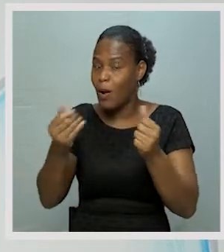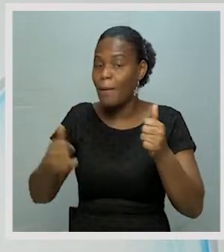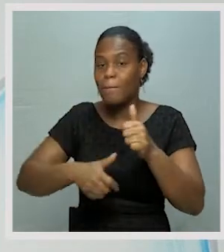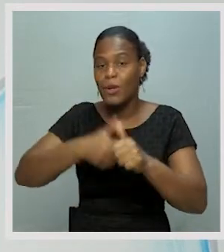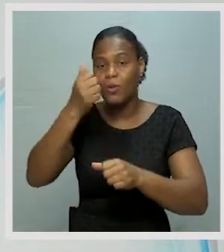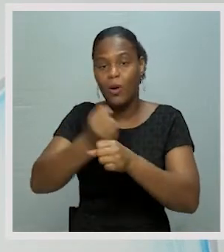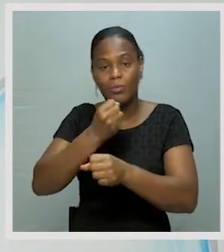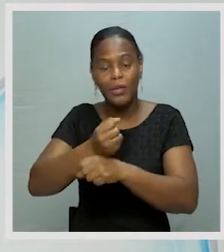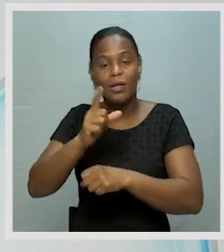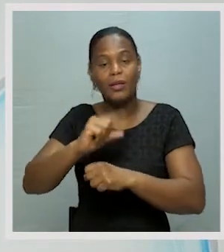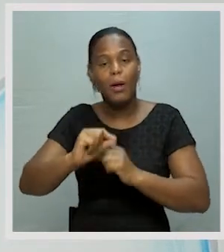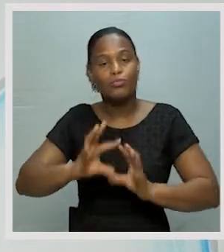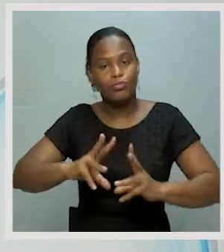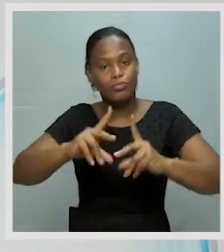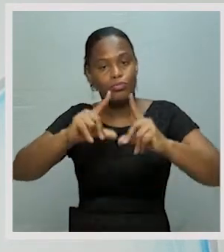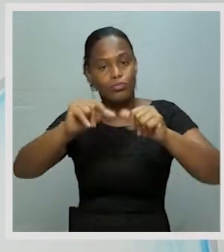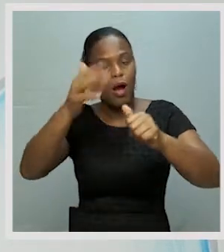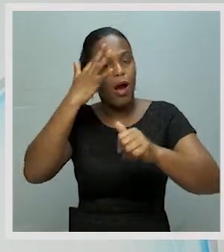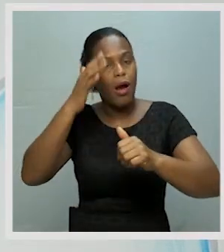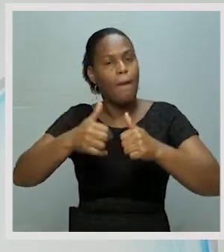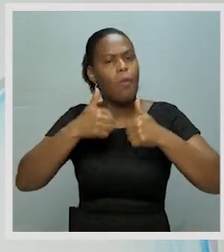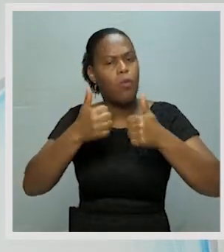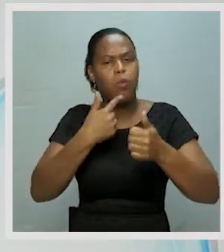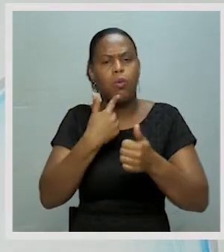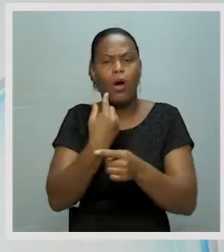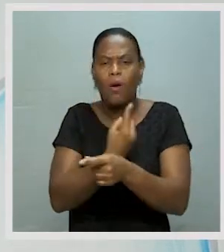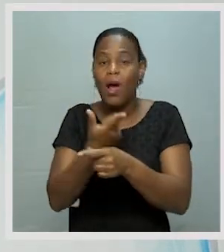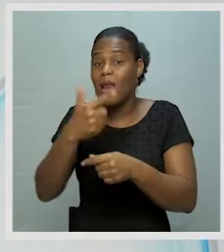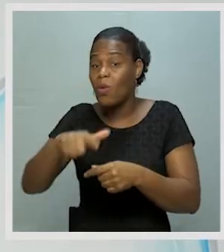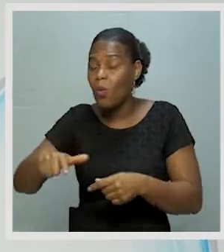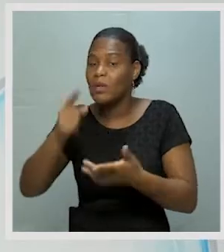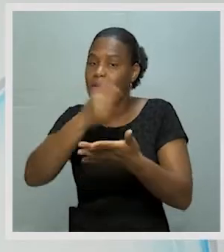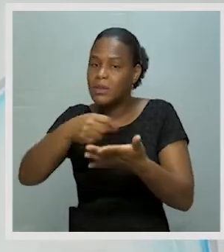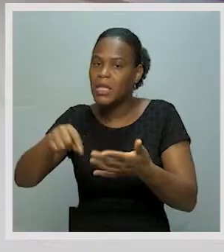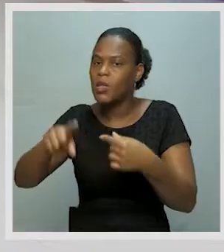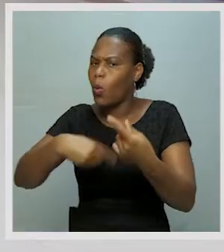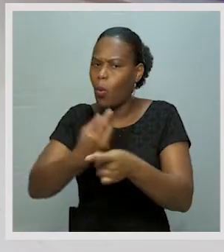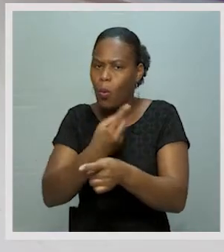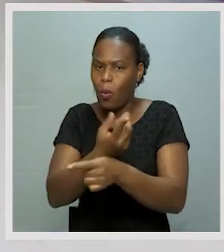trabalhos, desenvolve cognitivamente muita coisa, linguagem, escrita, etc, etc.